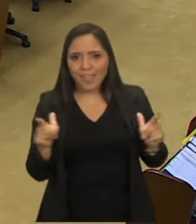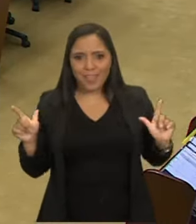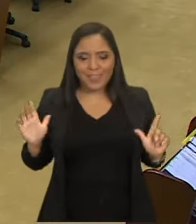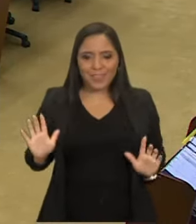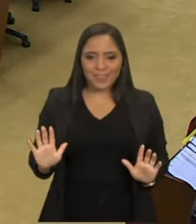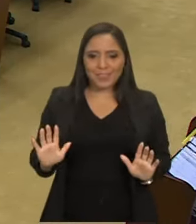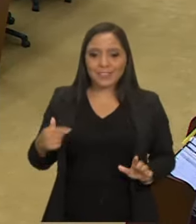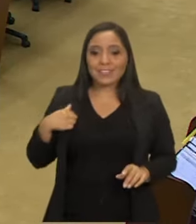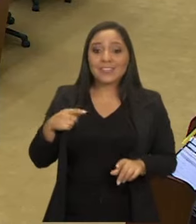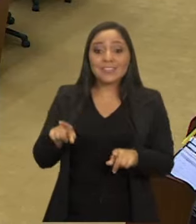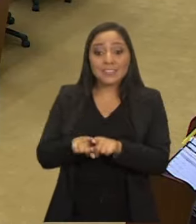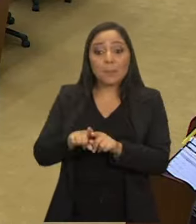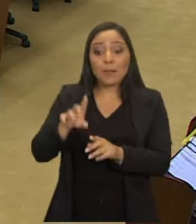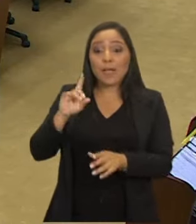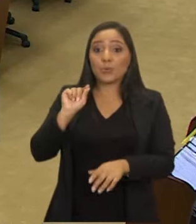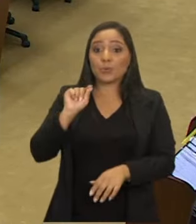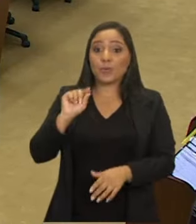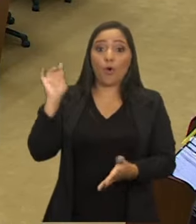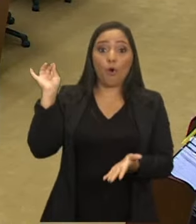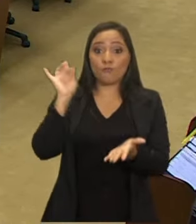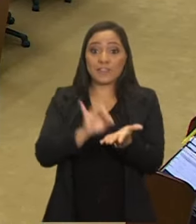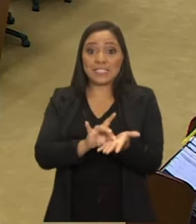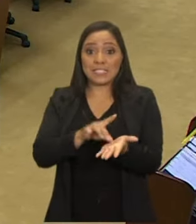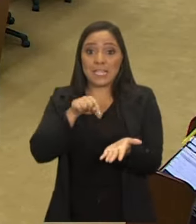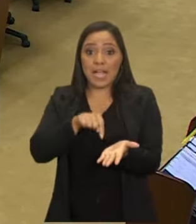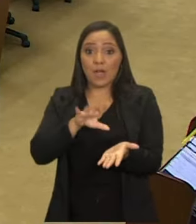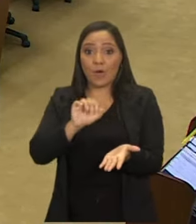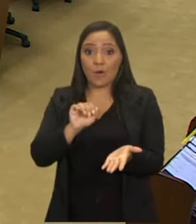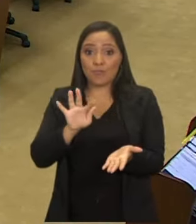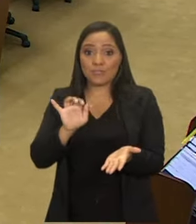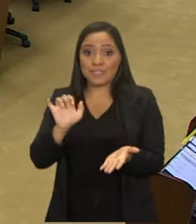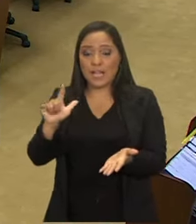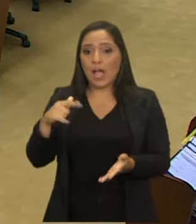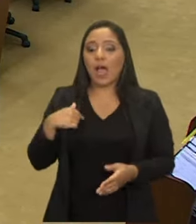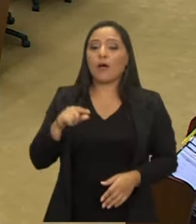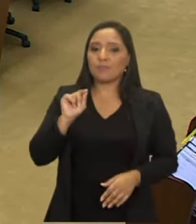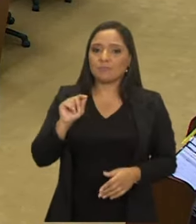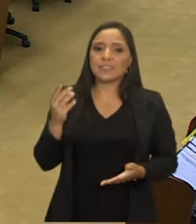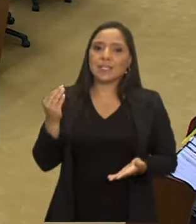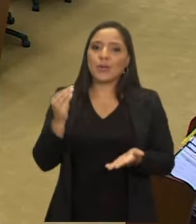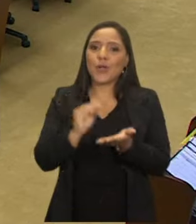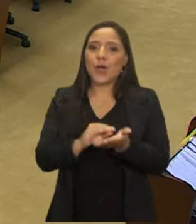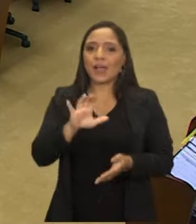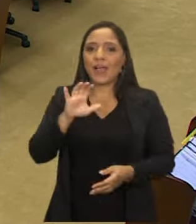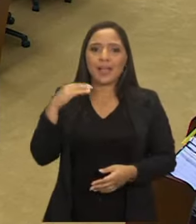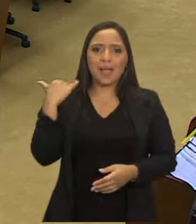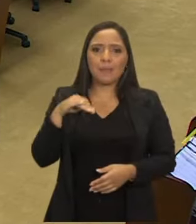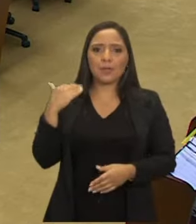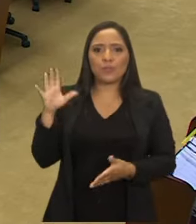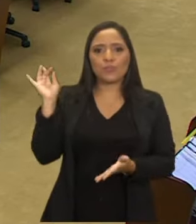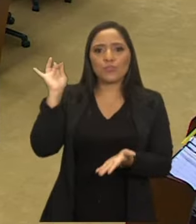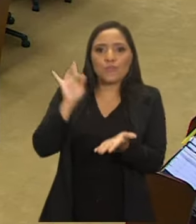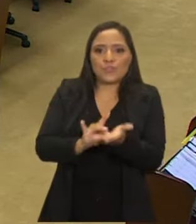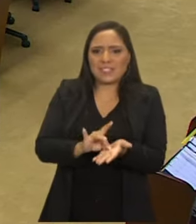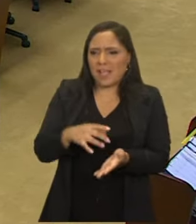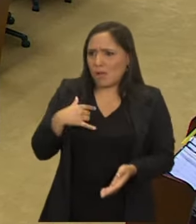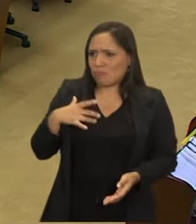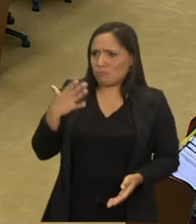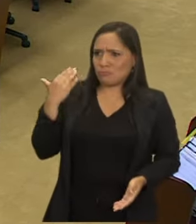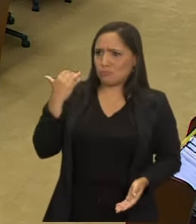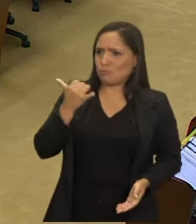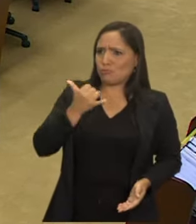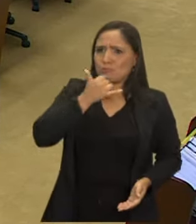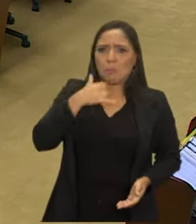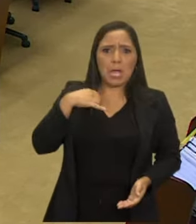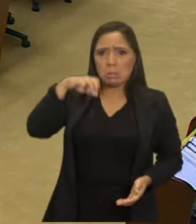Incluídos os oficiais, porque eu devo dizer que muitos são assim, Carmen Lúcia oficial, eu nem sei quem é essa, mas de todo jeito, porque eu não tenho no